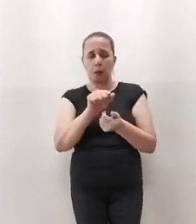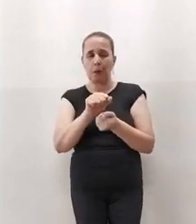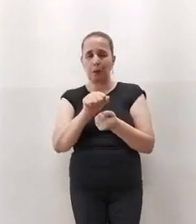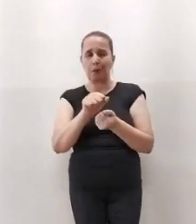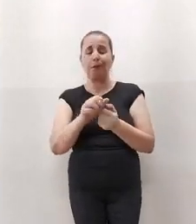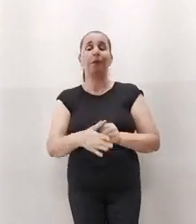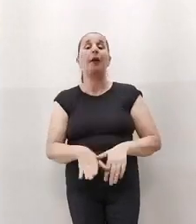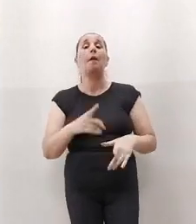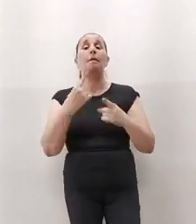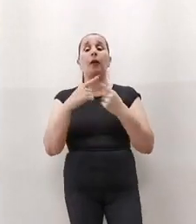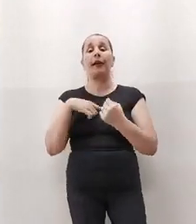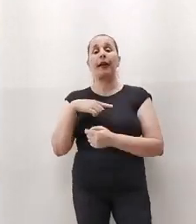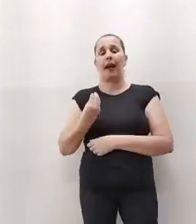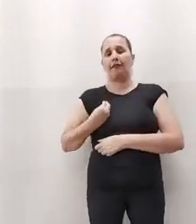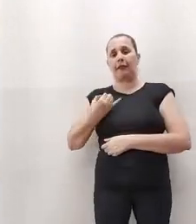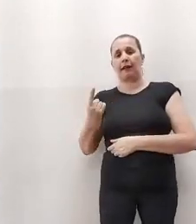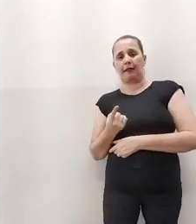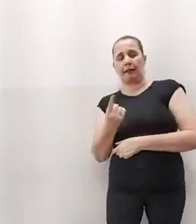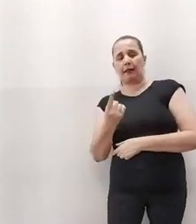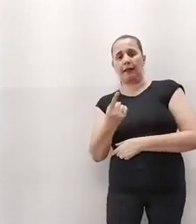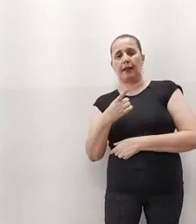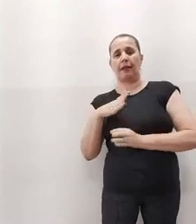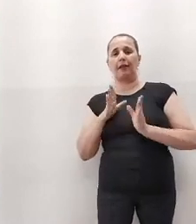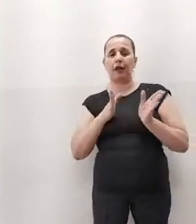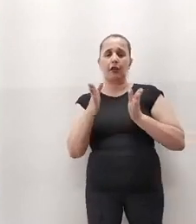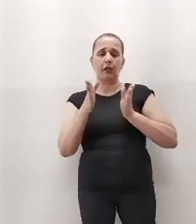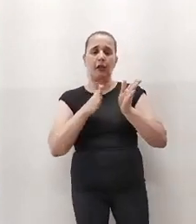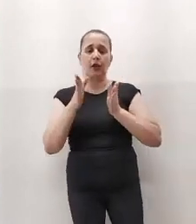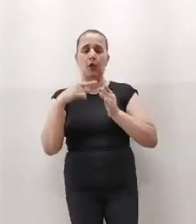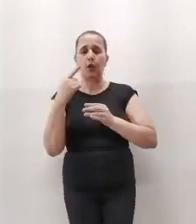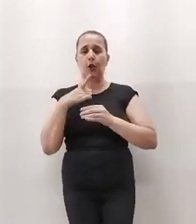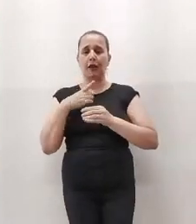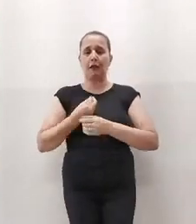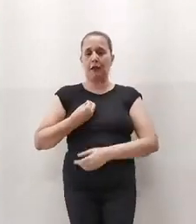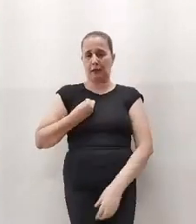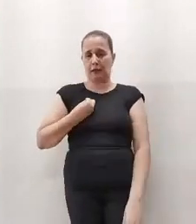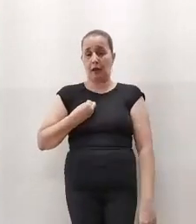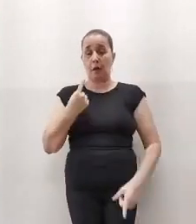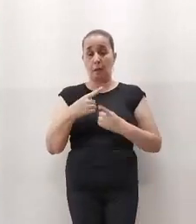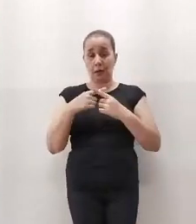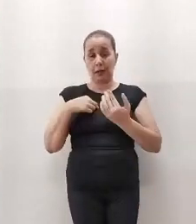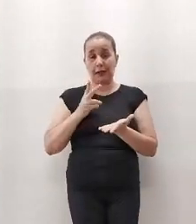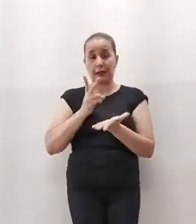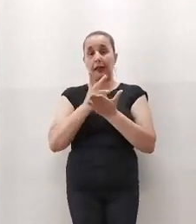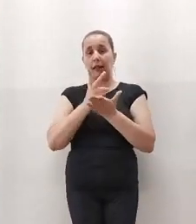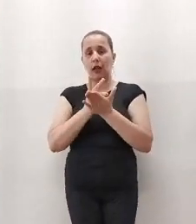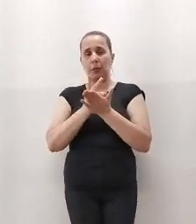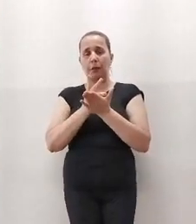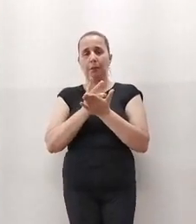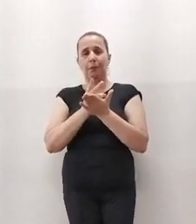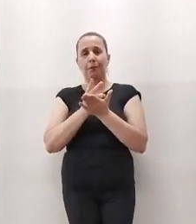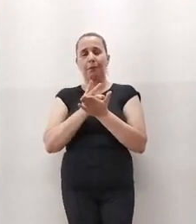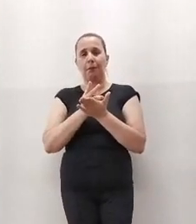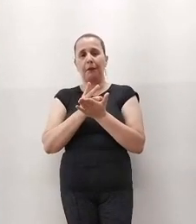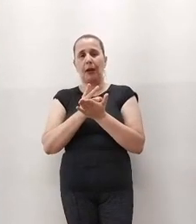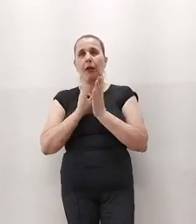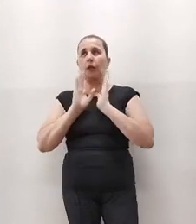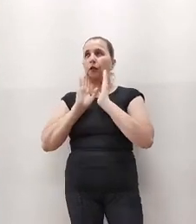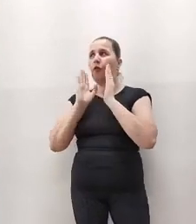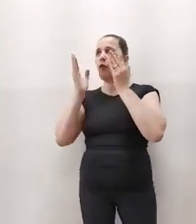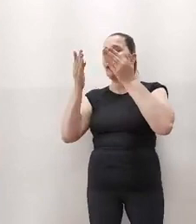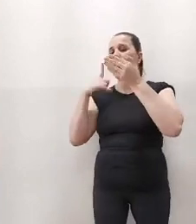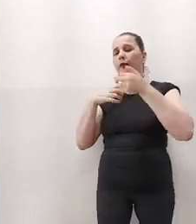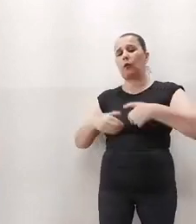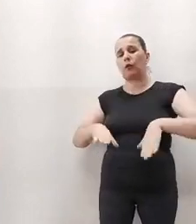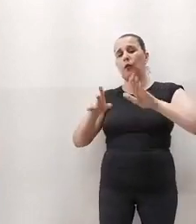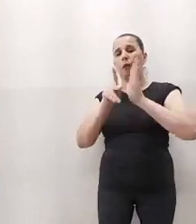porque é a eternidade que vai direcionar os nossos passos, porque nós estamos seguindo rumo ao trono de Deus,